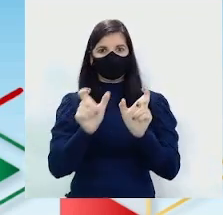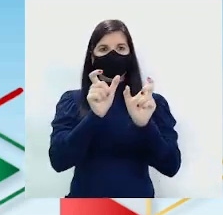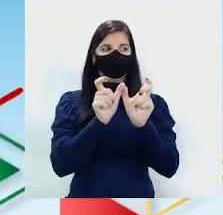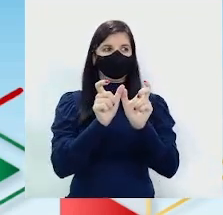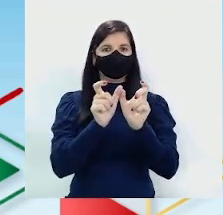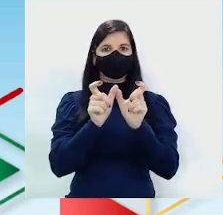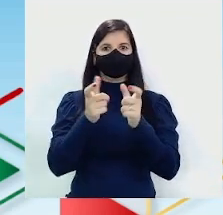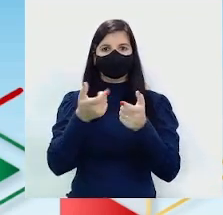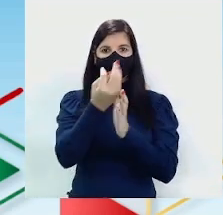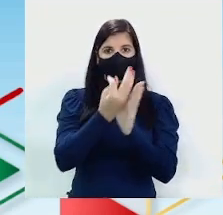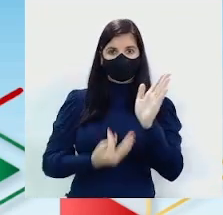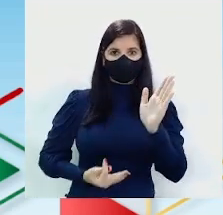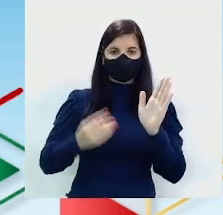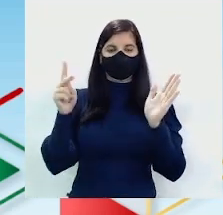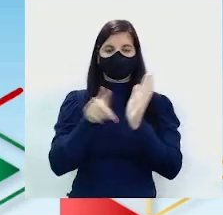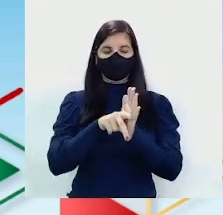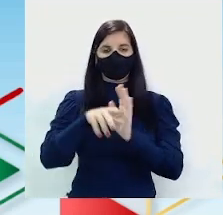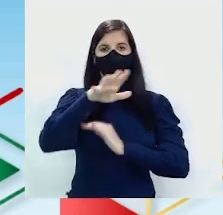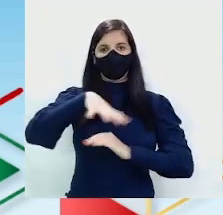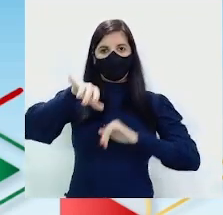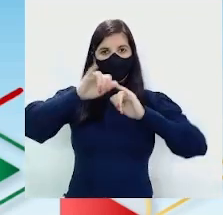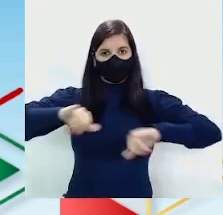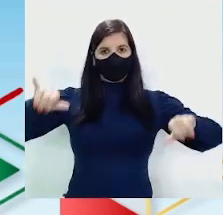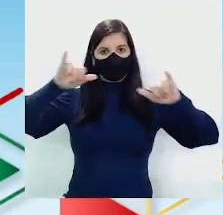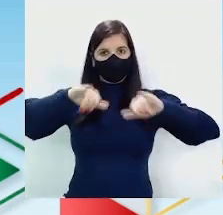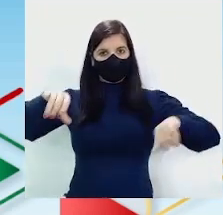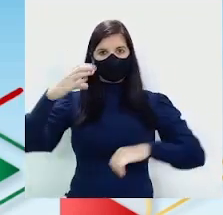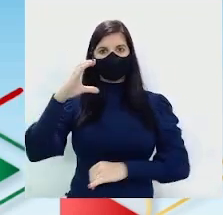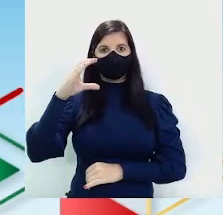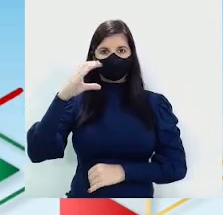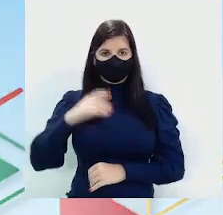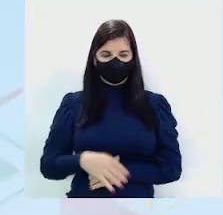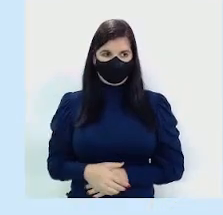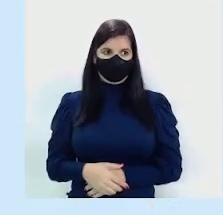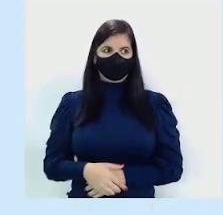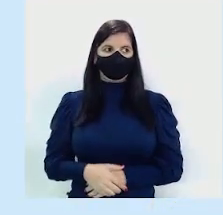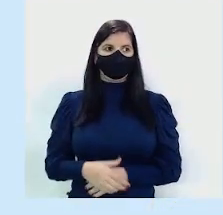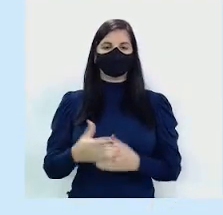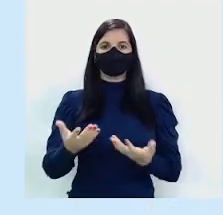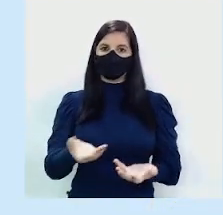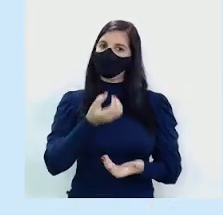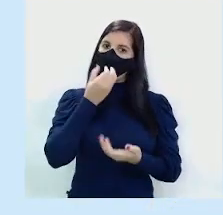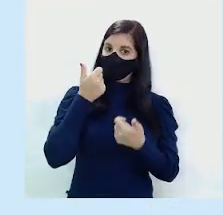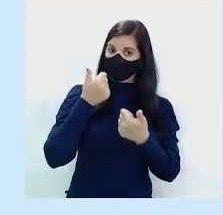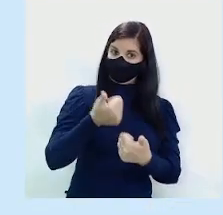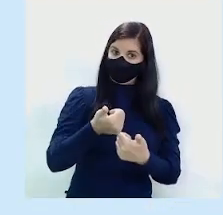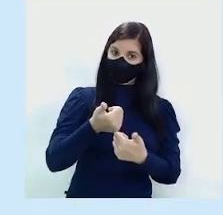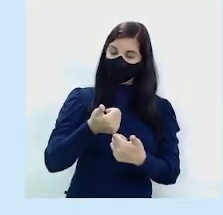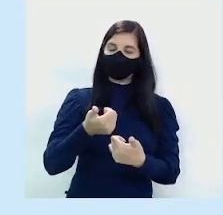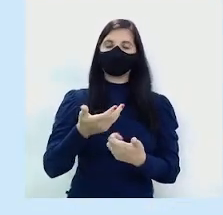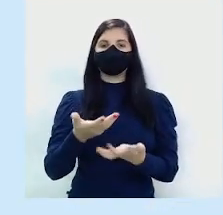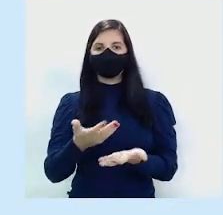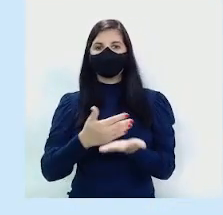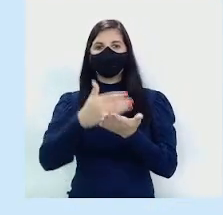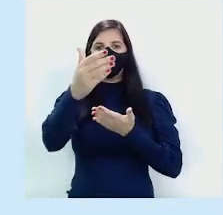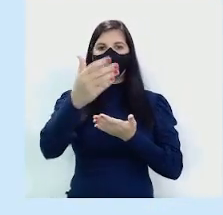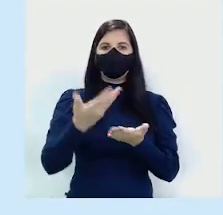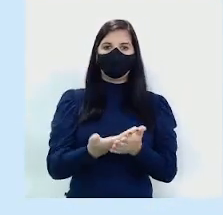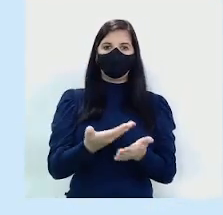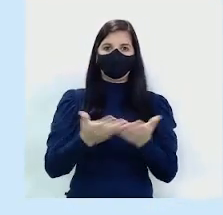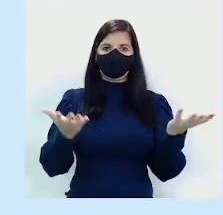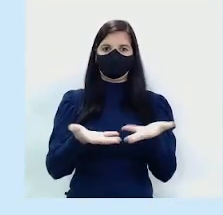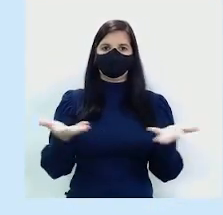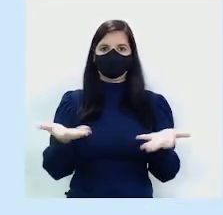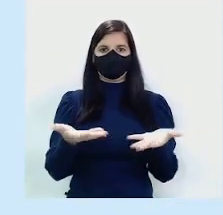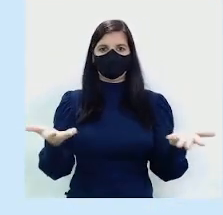semioses em textos de divulgação científica. Pois bem, pessoal, para a gente iniciar a nossa aula